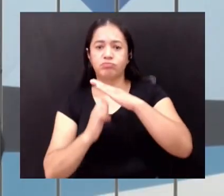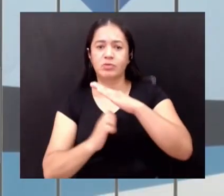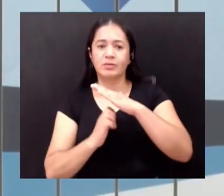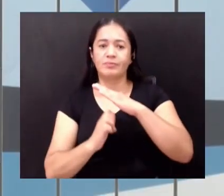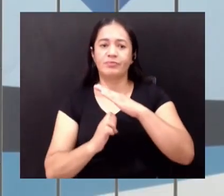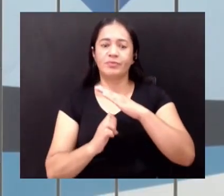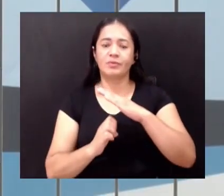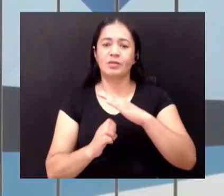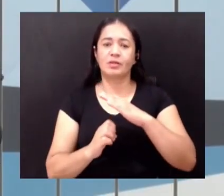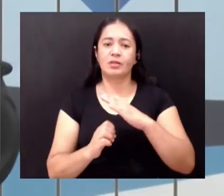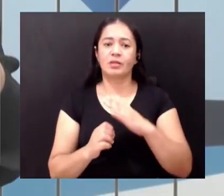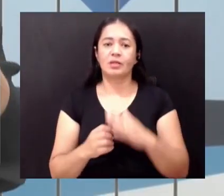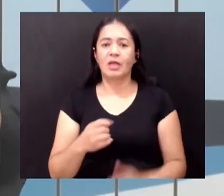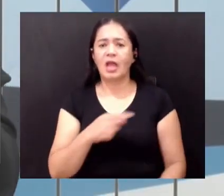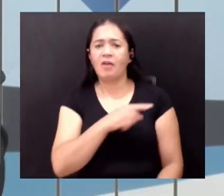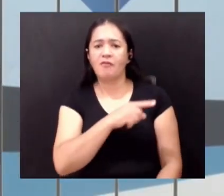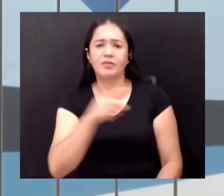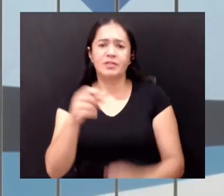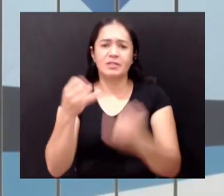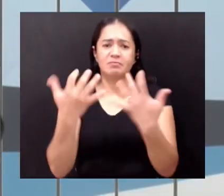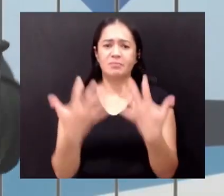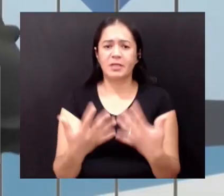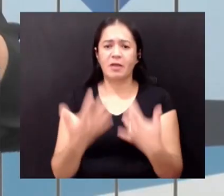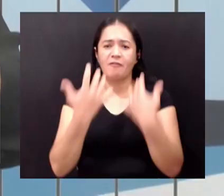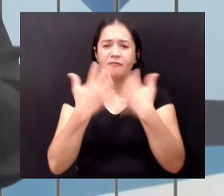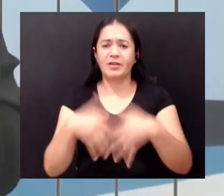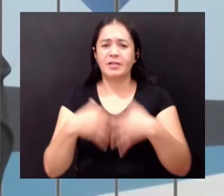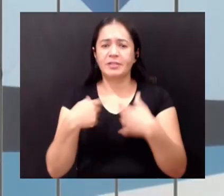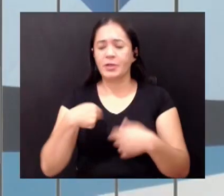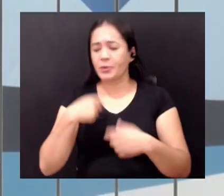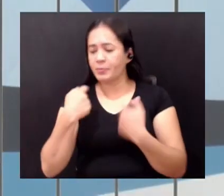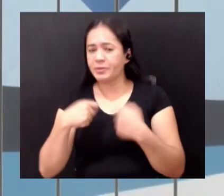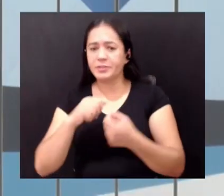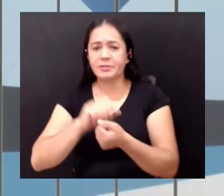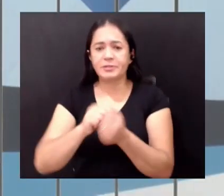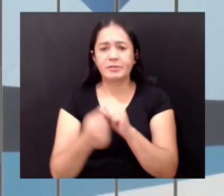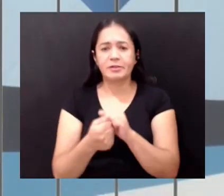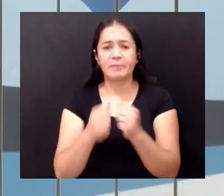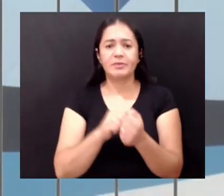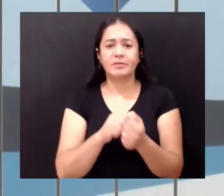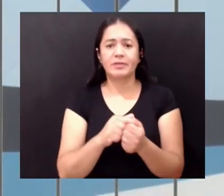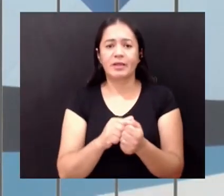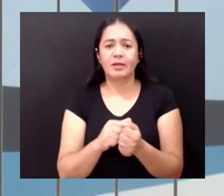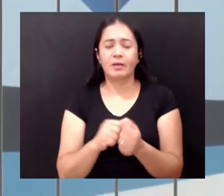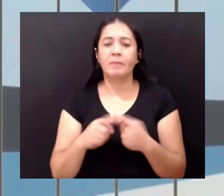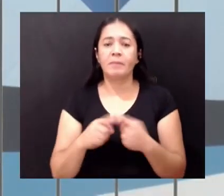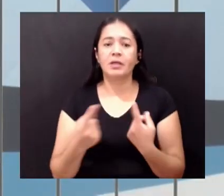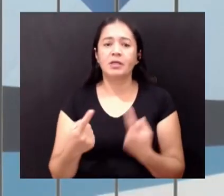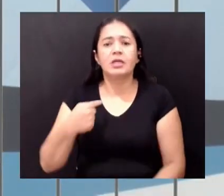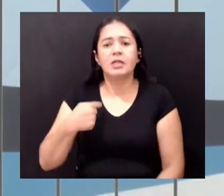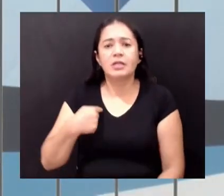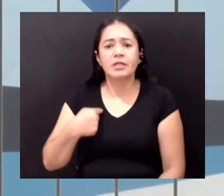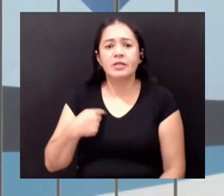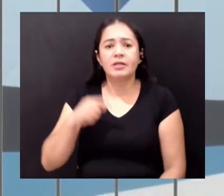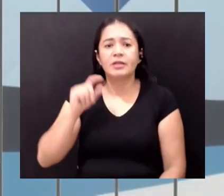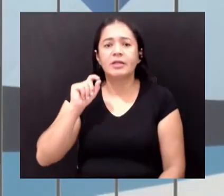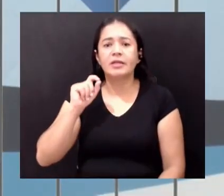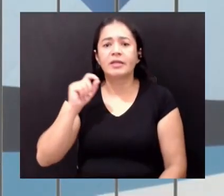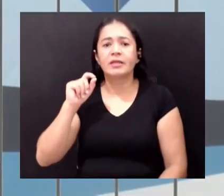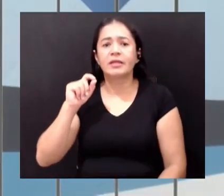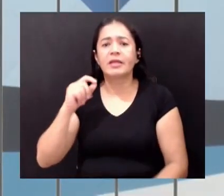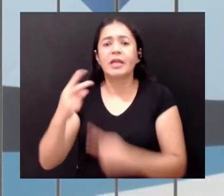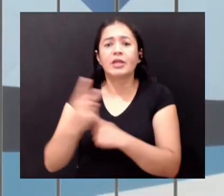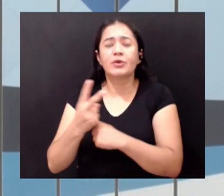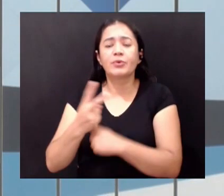falam de flexibilidade, eu preciso adequar o meu modelo, eu preciso olhar minha reputação, mas de mim, quem é que cuida, né? Quem é que está olhando para